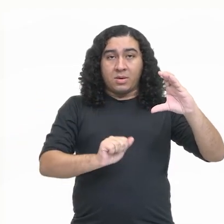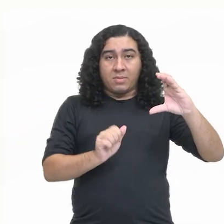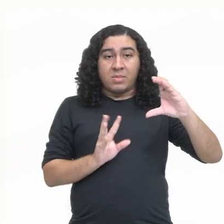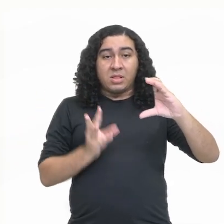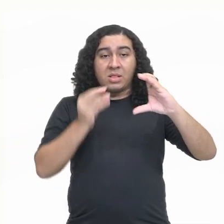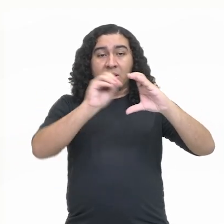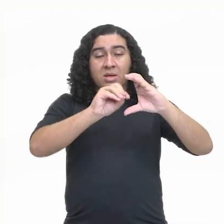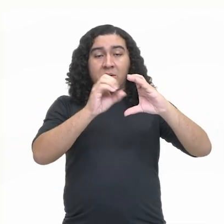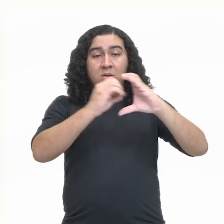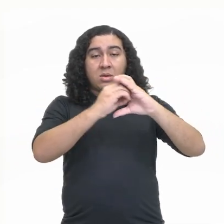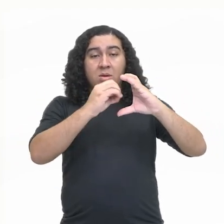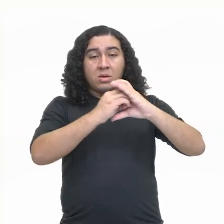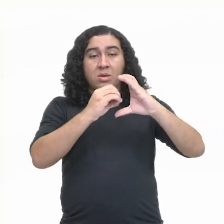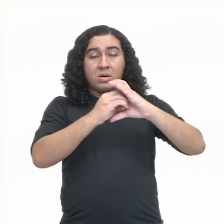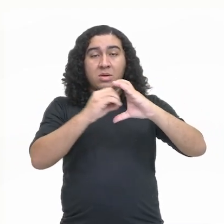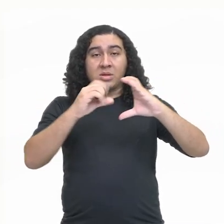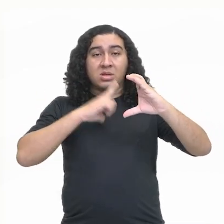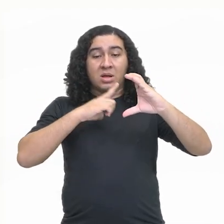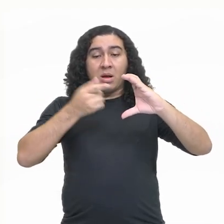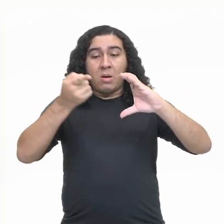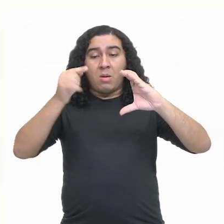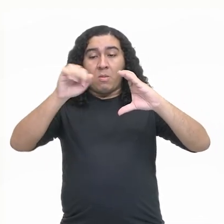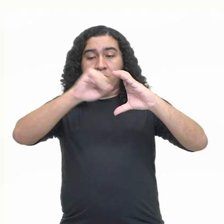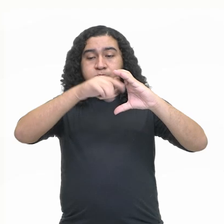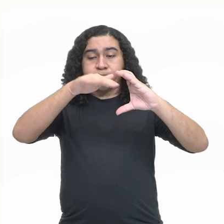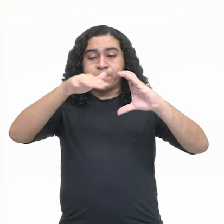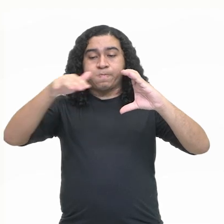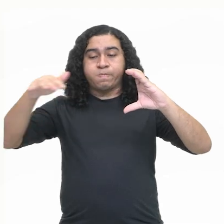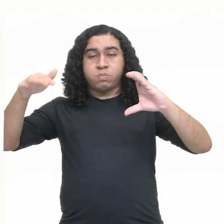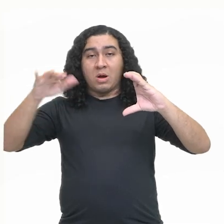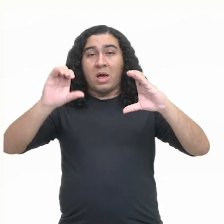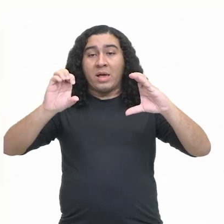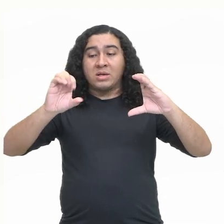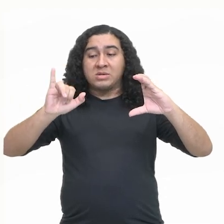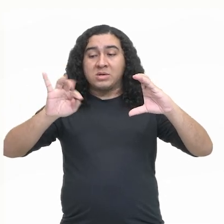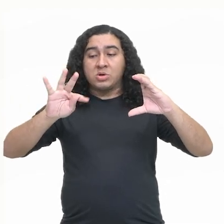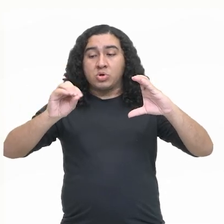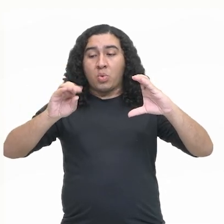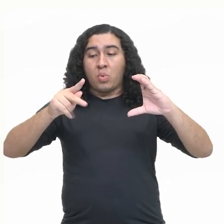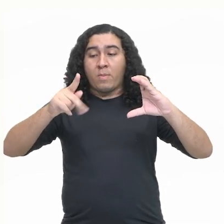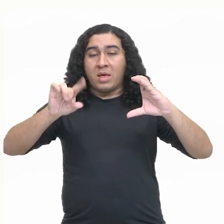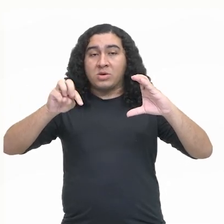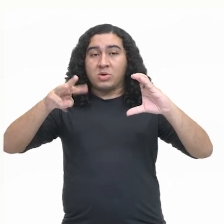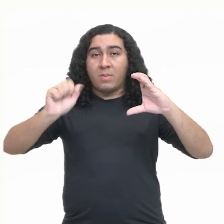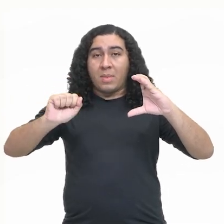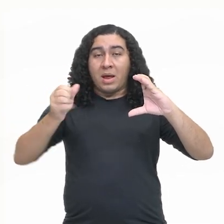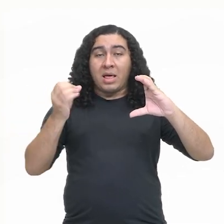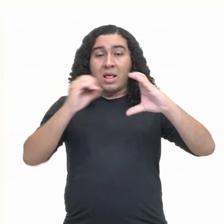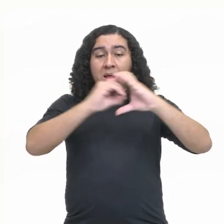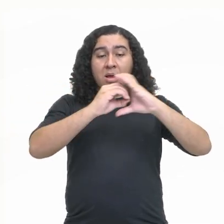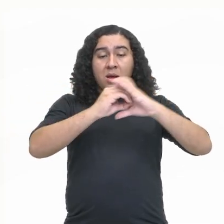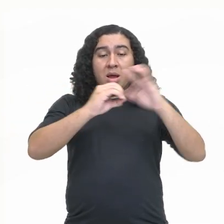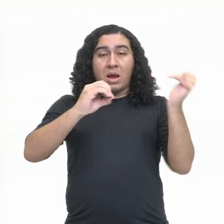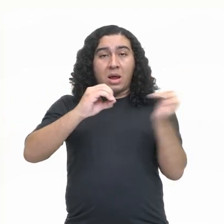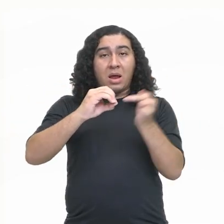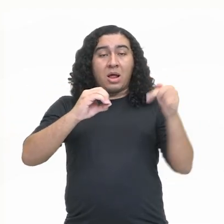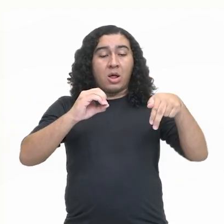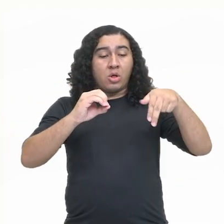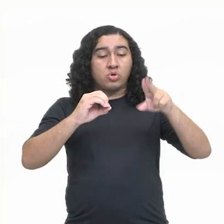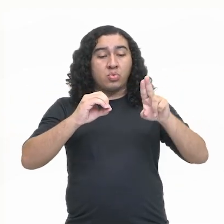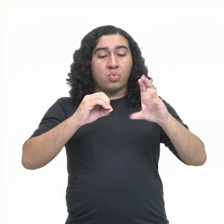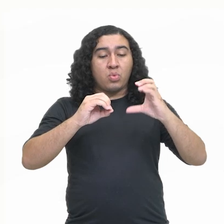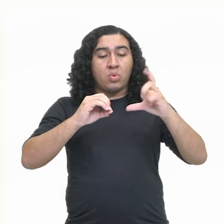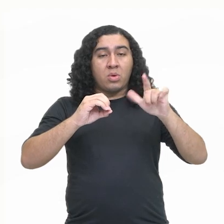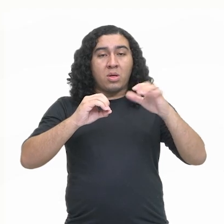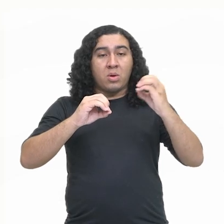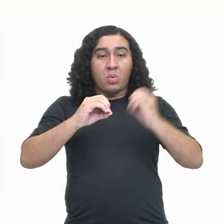interna é o citoplasma. E aqui dentro, bem delimitado, é o núcleo quando eu